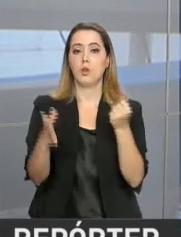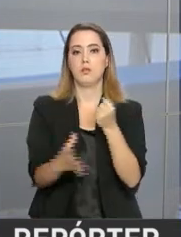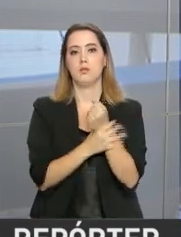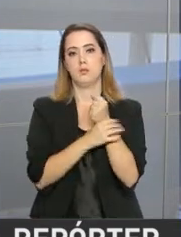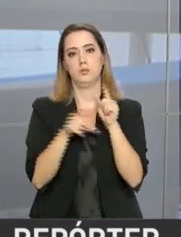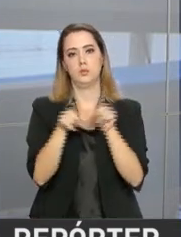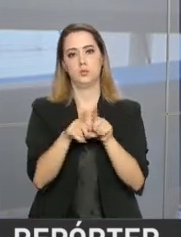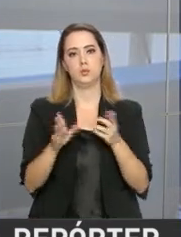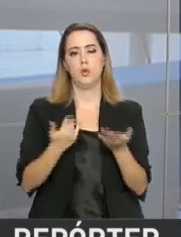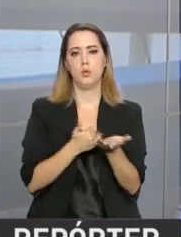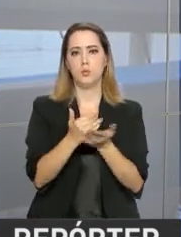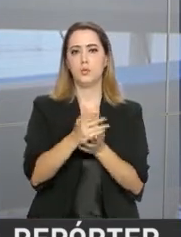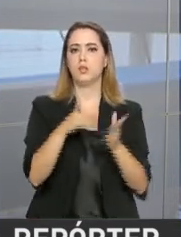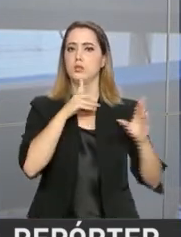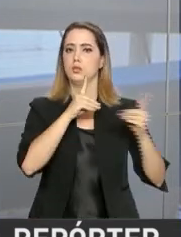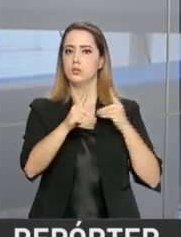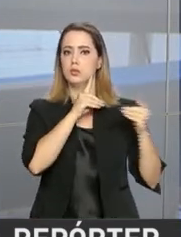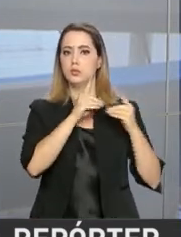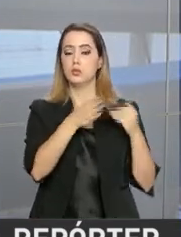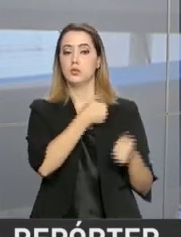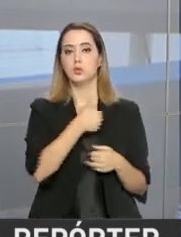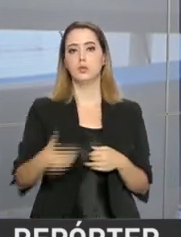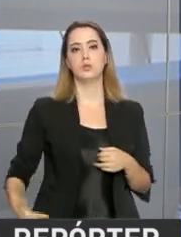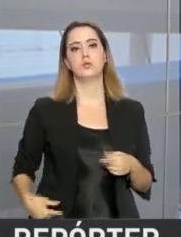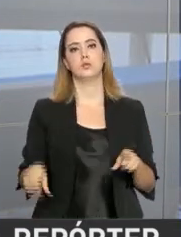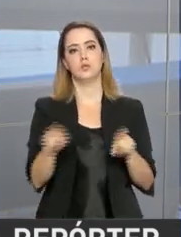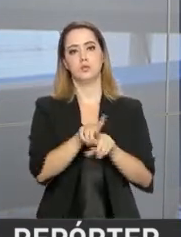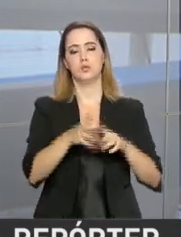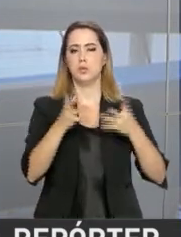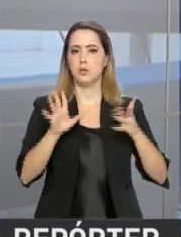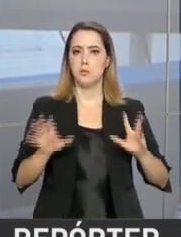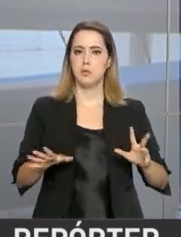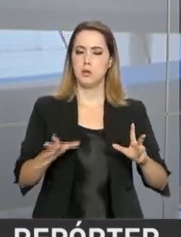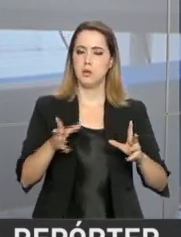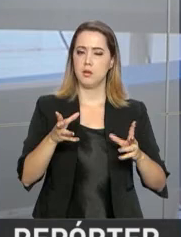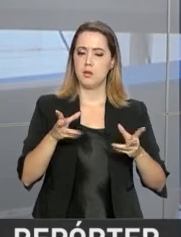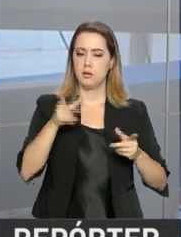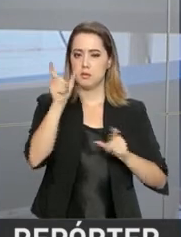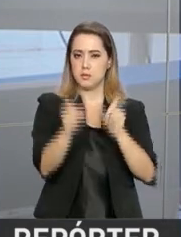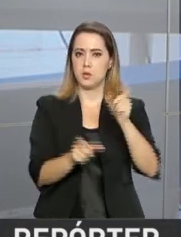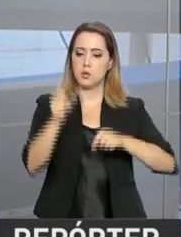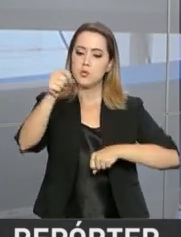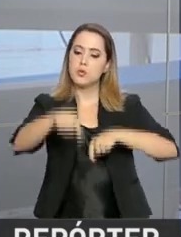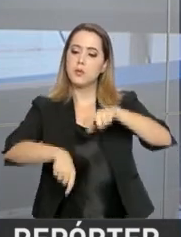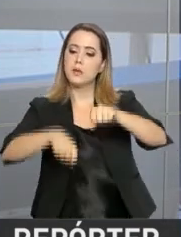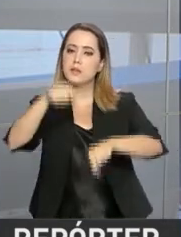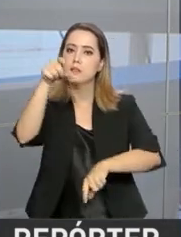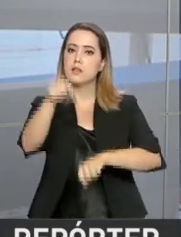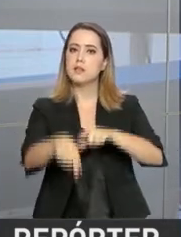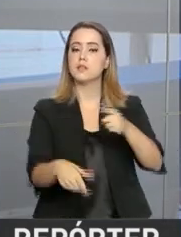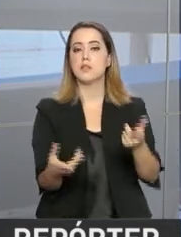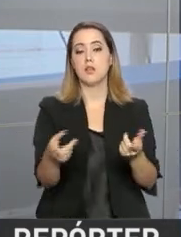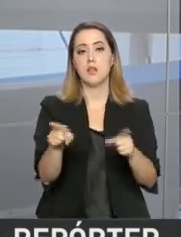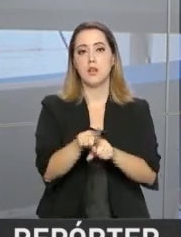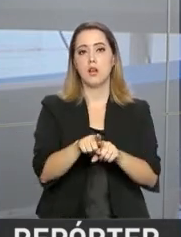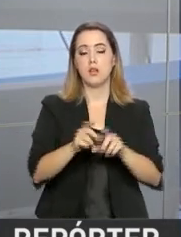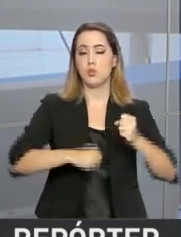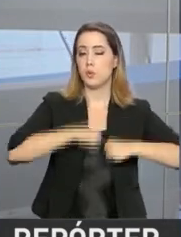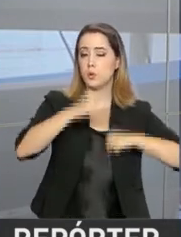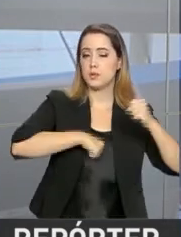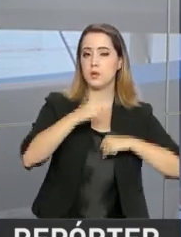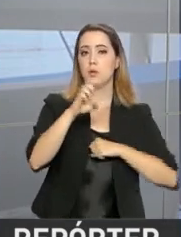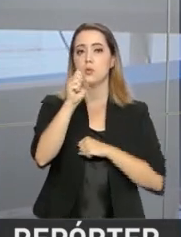vencido com a retomada do diálogo entre o governo e produtores de etanol o objetivo é dobrar a produção brasileira até 2030